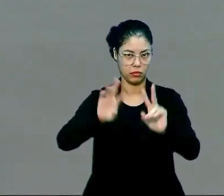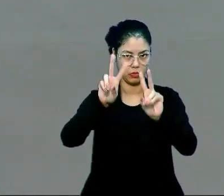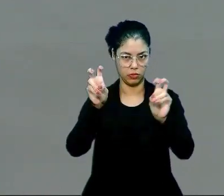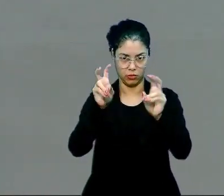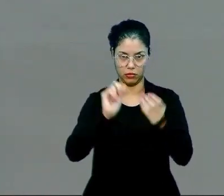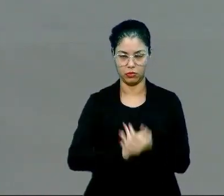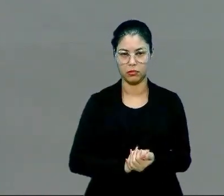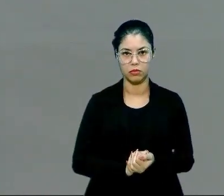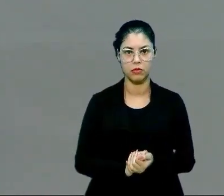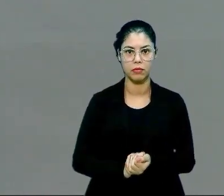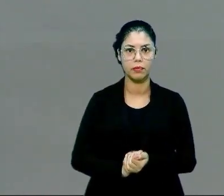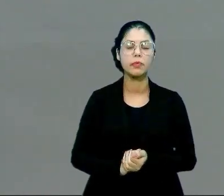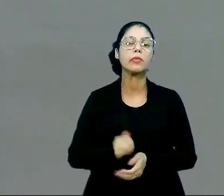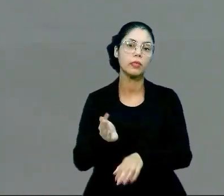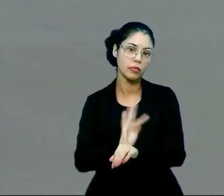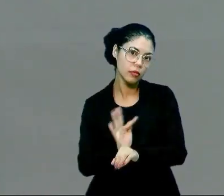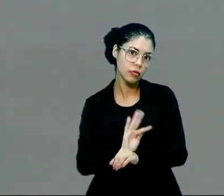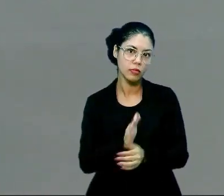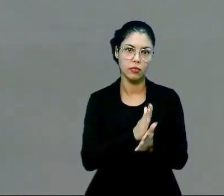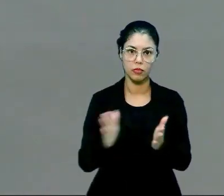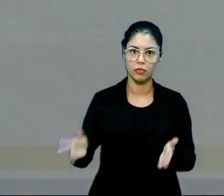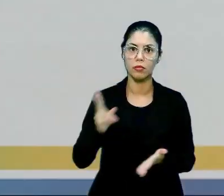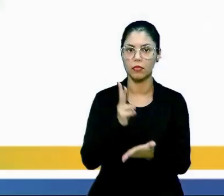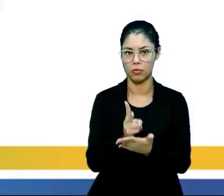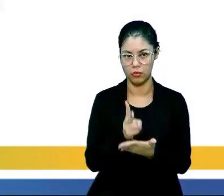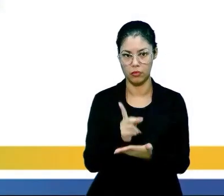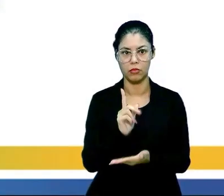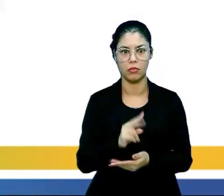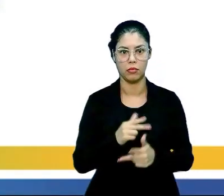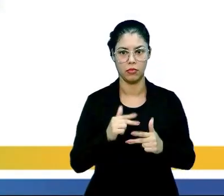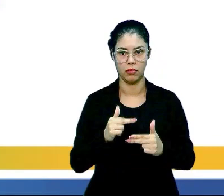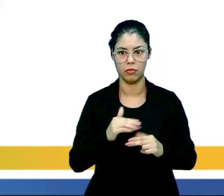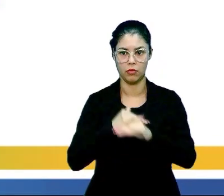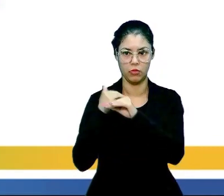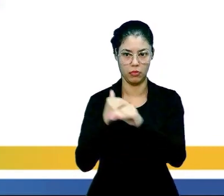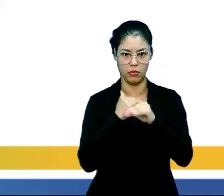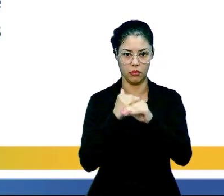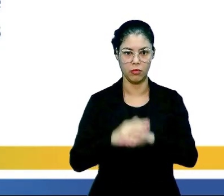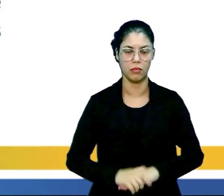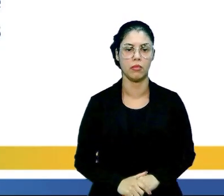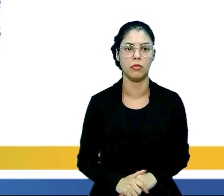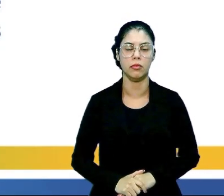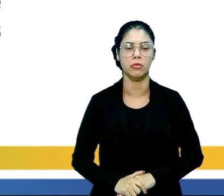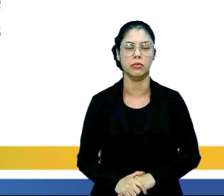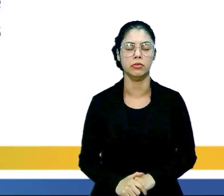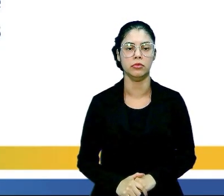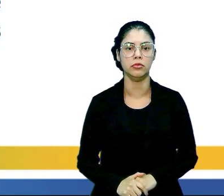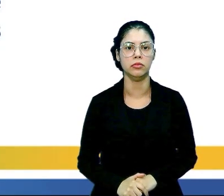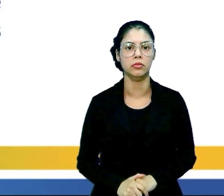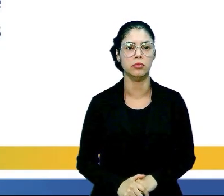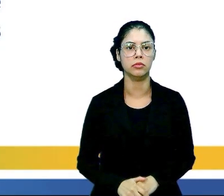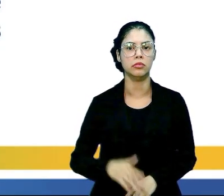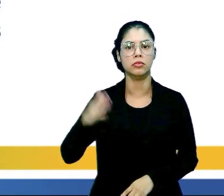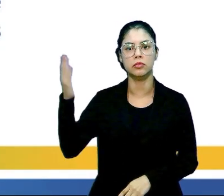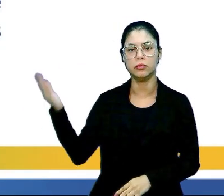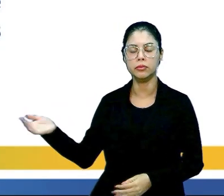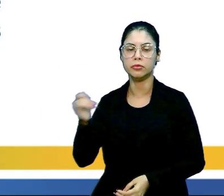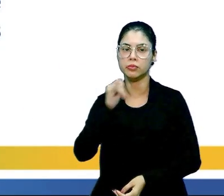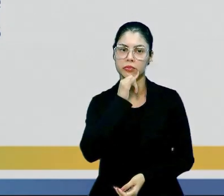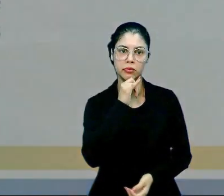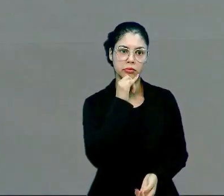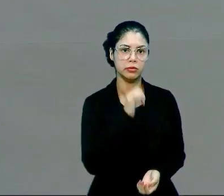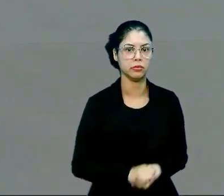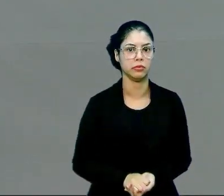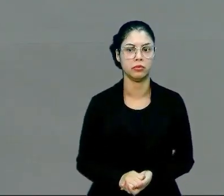Em relação a séries e filmes, do mesmo jeito. Então, vamos continuar. E aí eu trouxe um